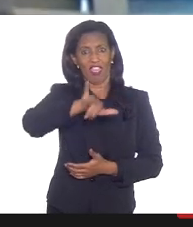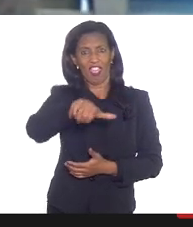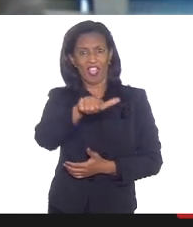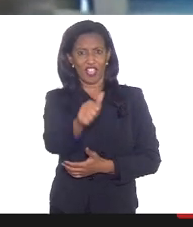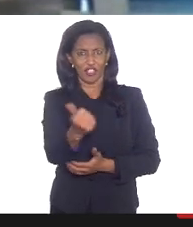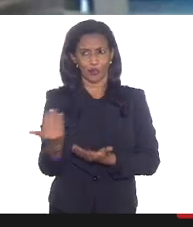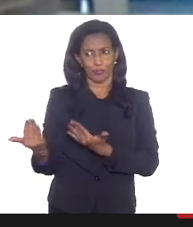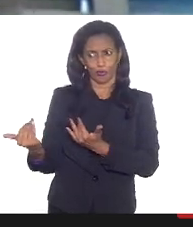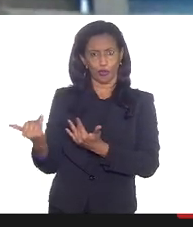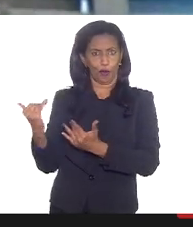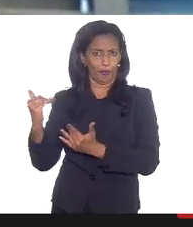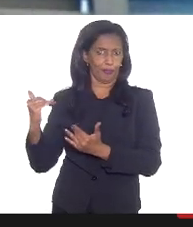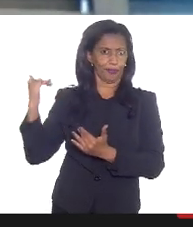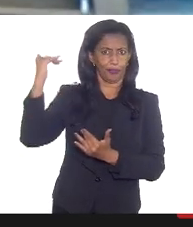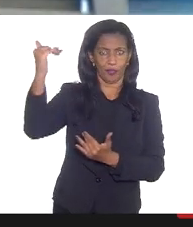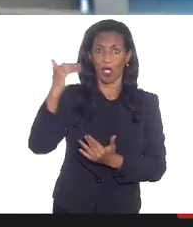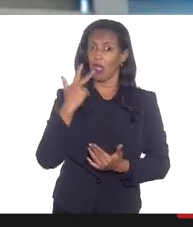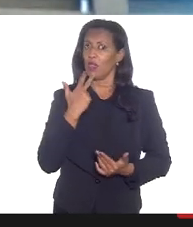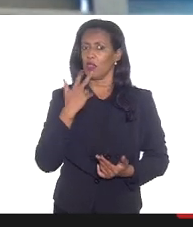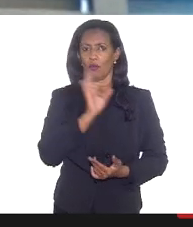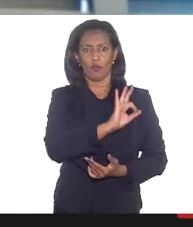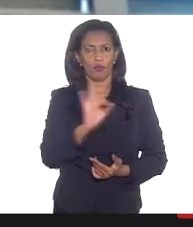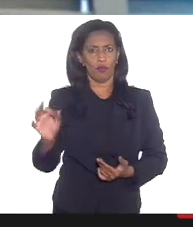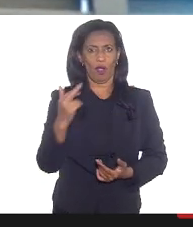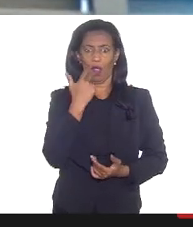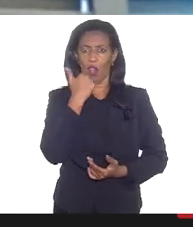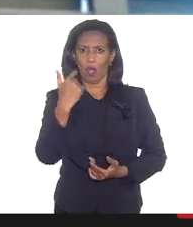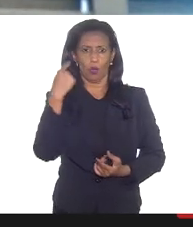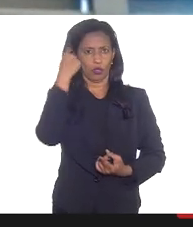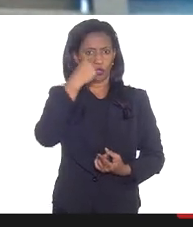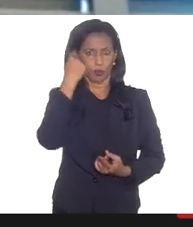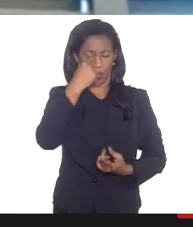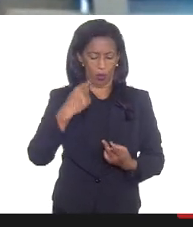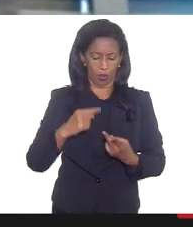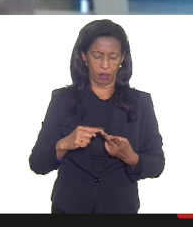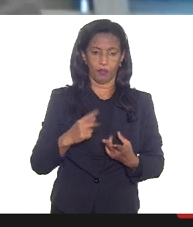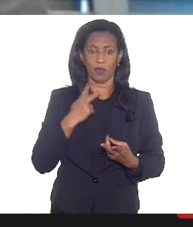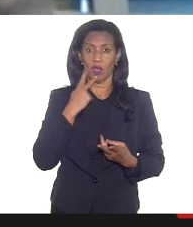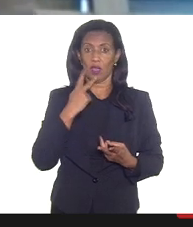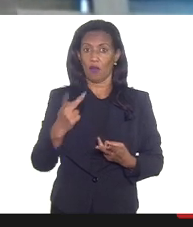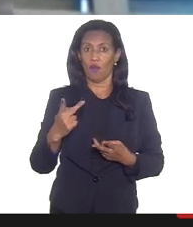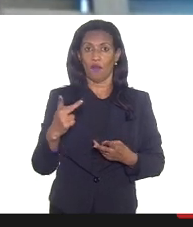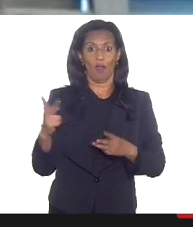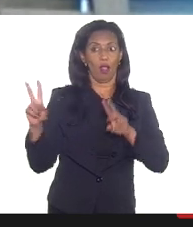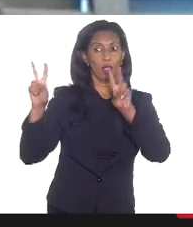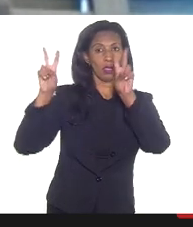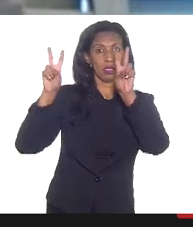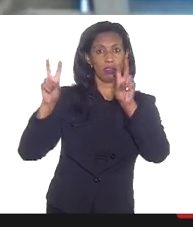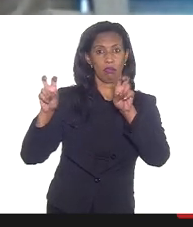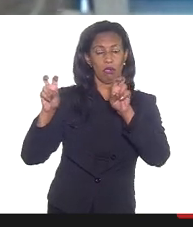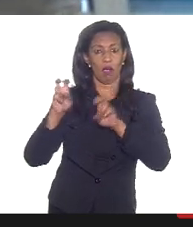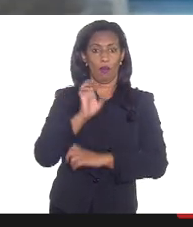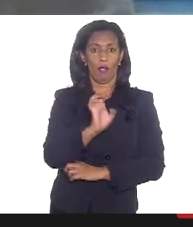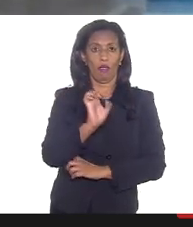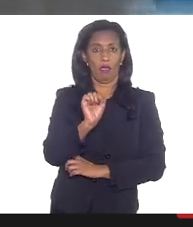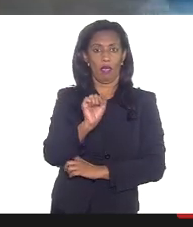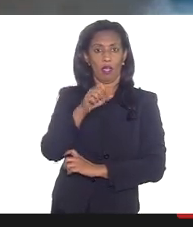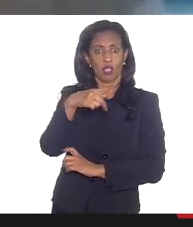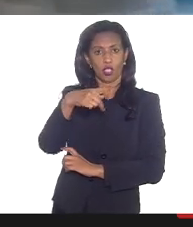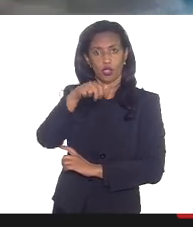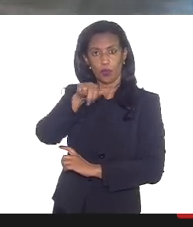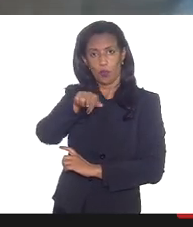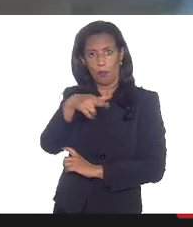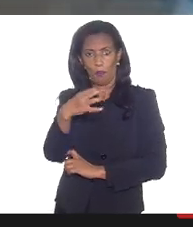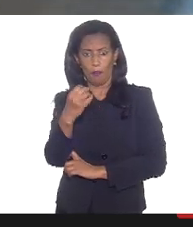de jovens e adultos, não menciona a língua espanhola, não menciona o termo espanhol no documento, não fala